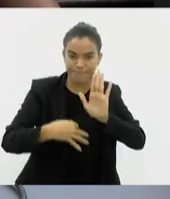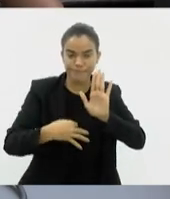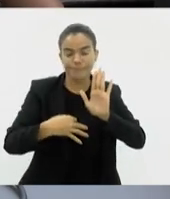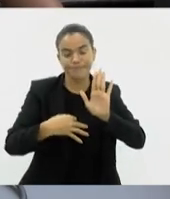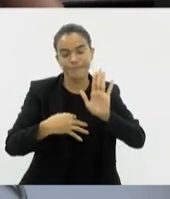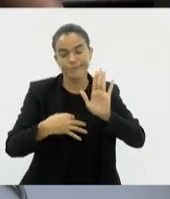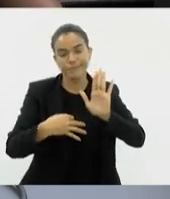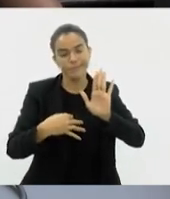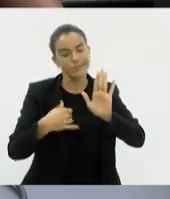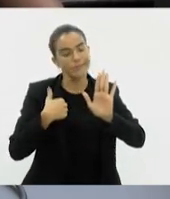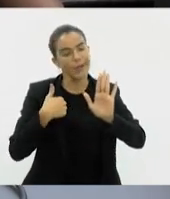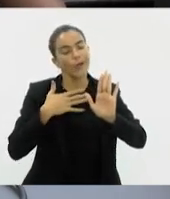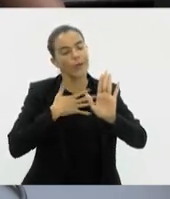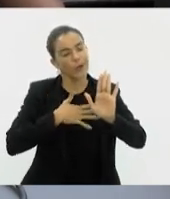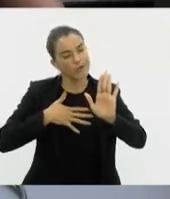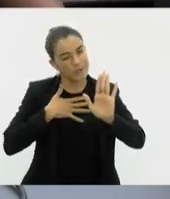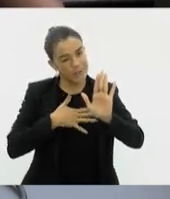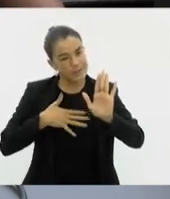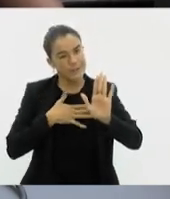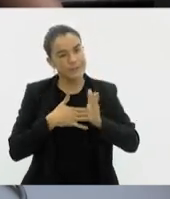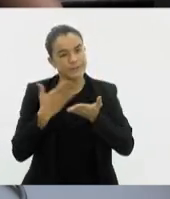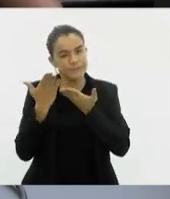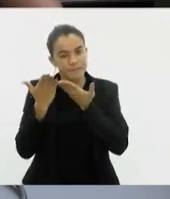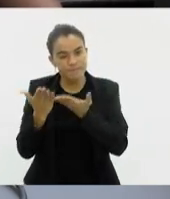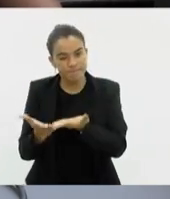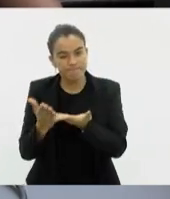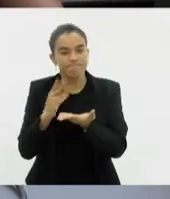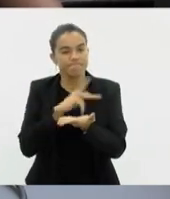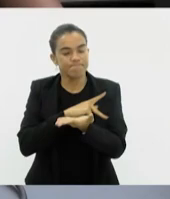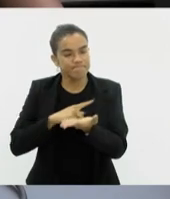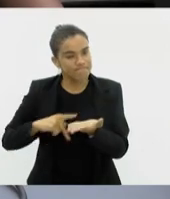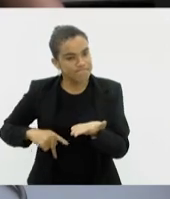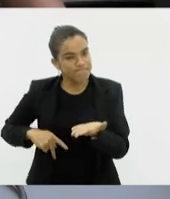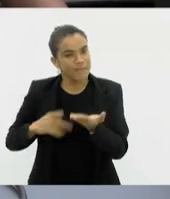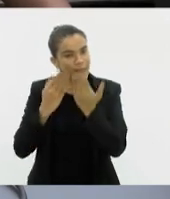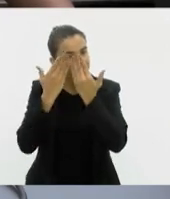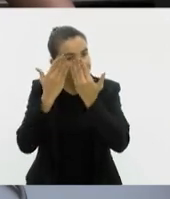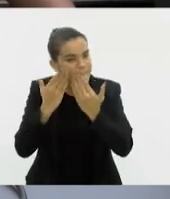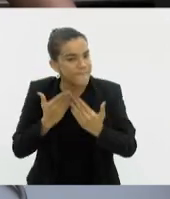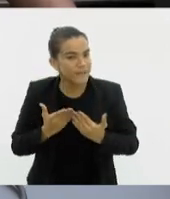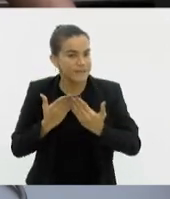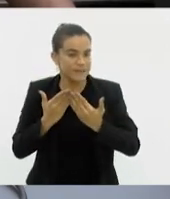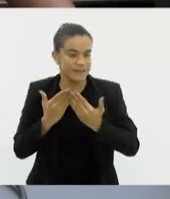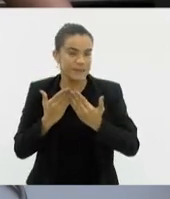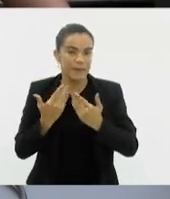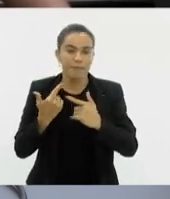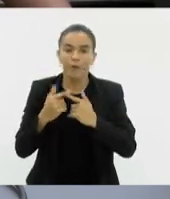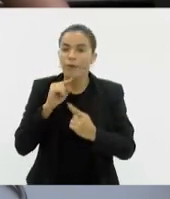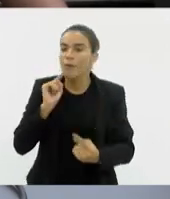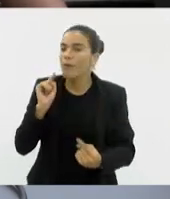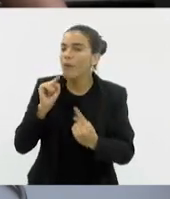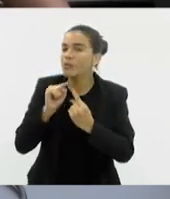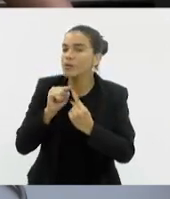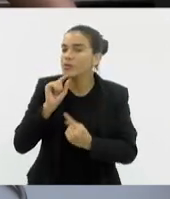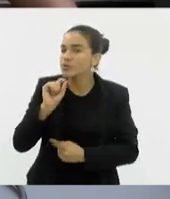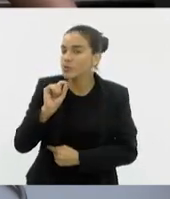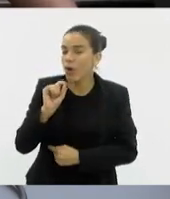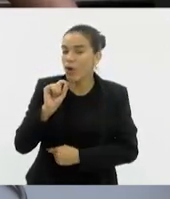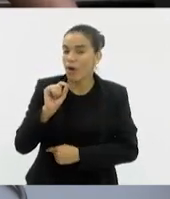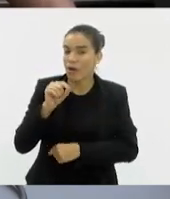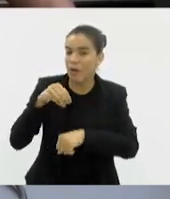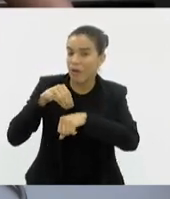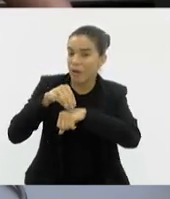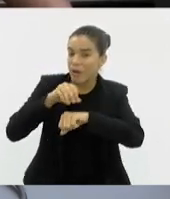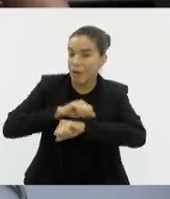eu gostaria que Vossa Excelência pudesse fazer essa revisão, porque o intuito foi apenas de deixar claro